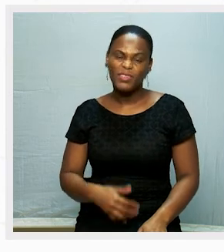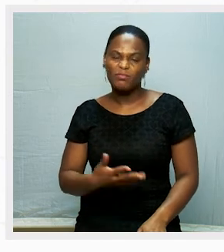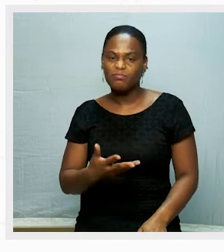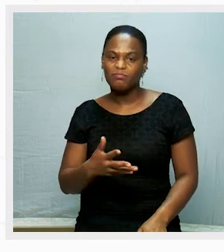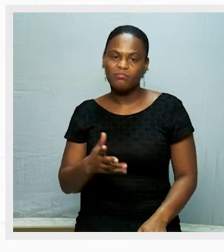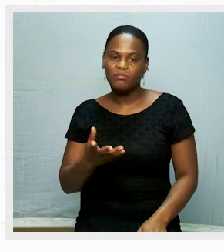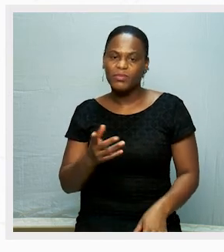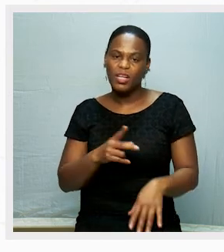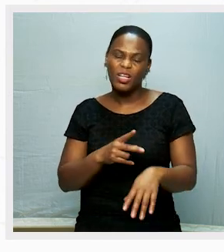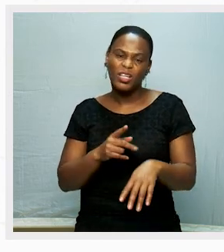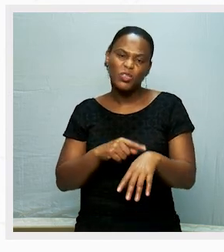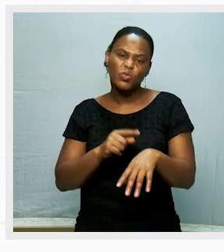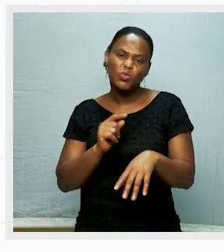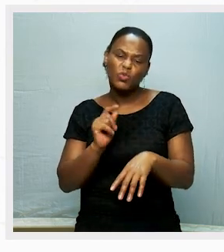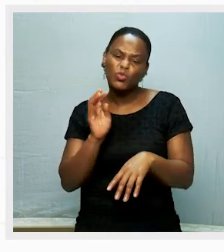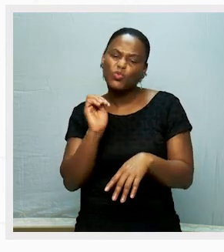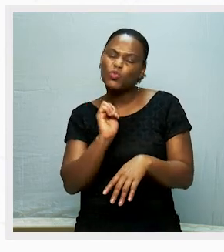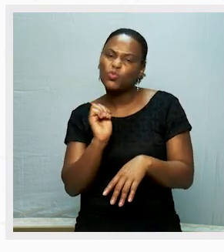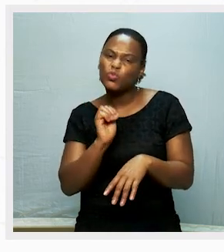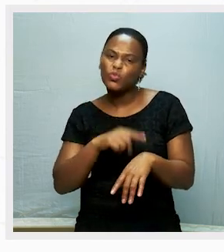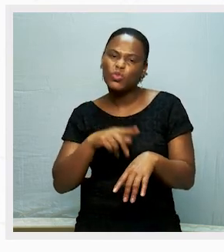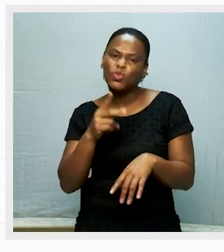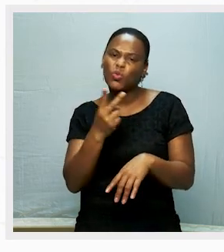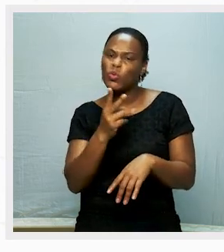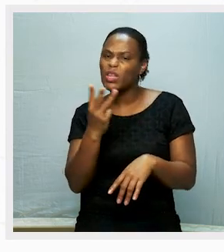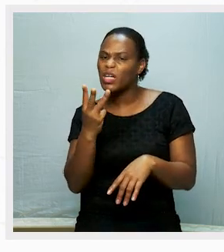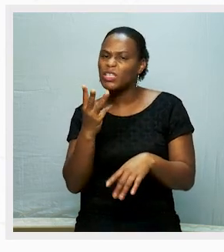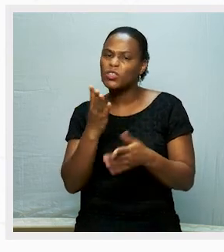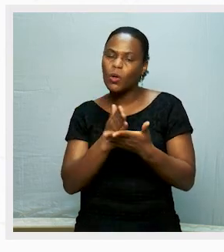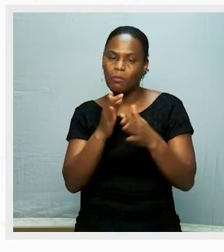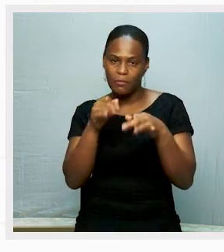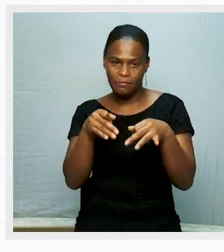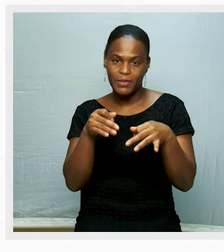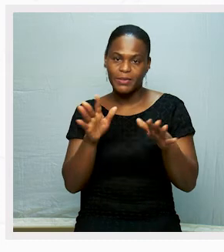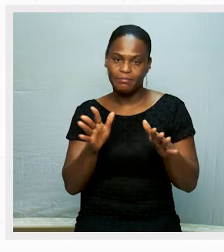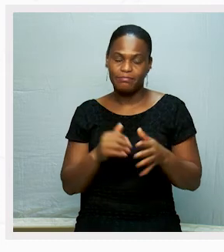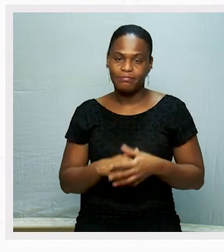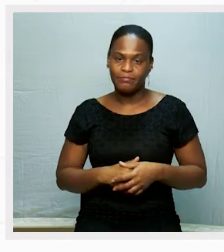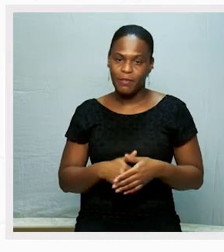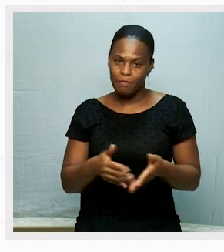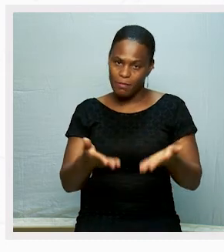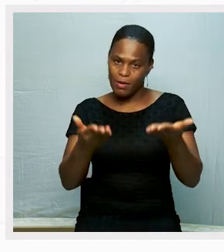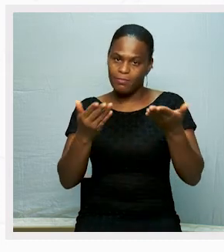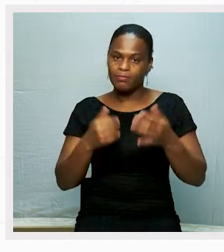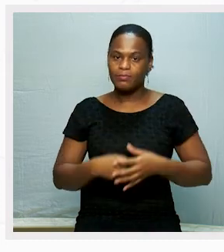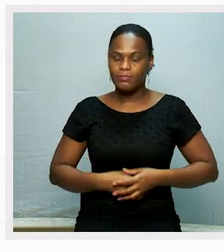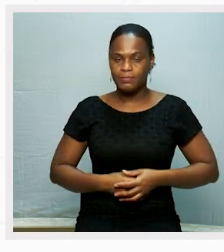Então, mais 2, 3 segundinhos só para fecharem isto. Vamos.